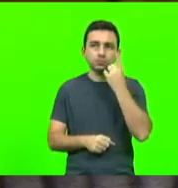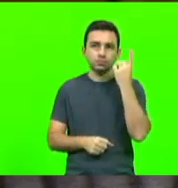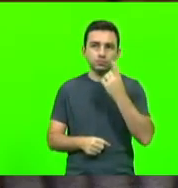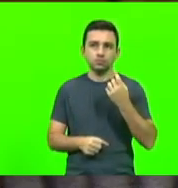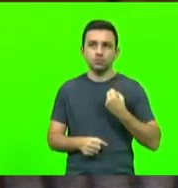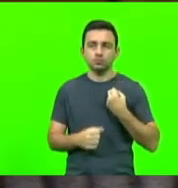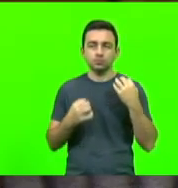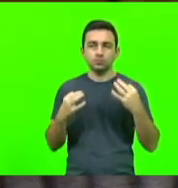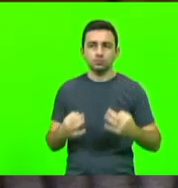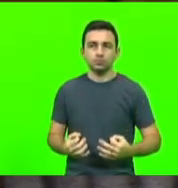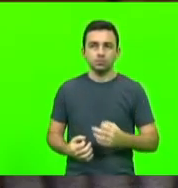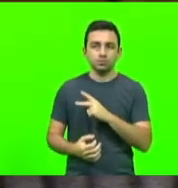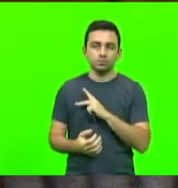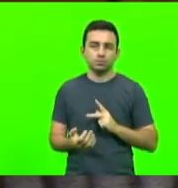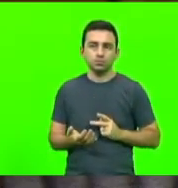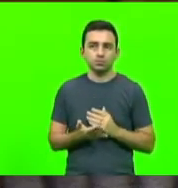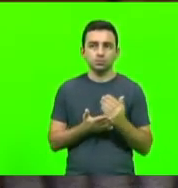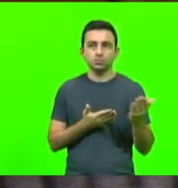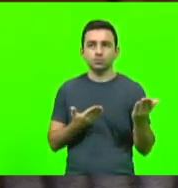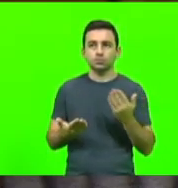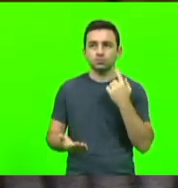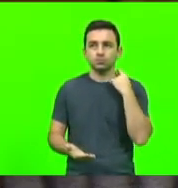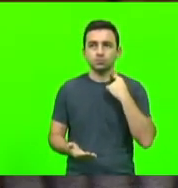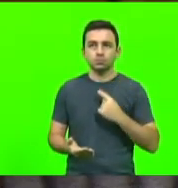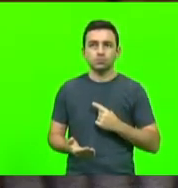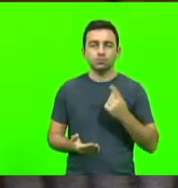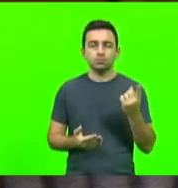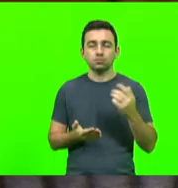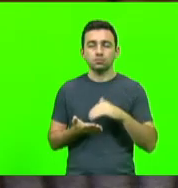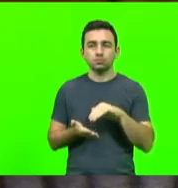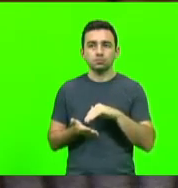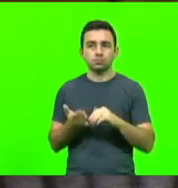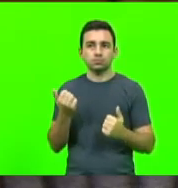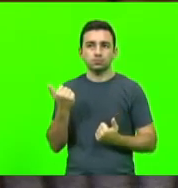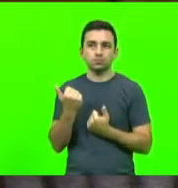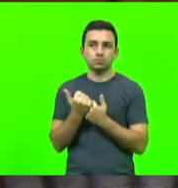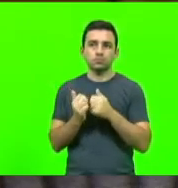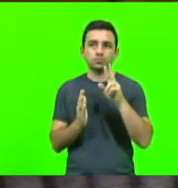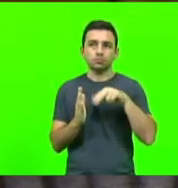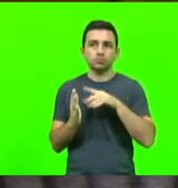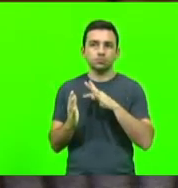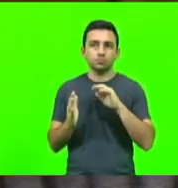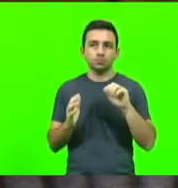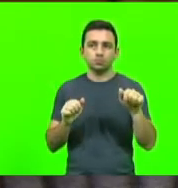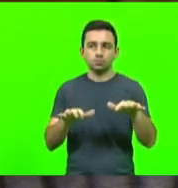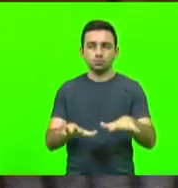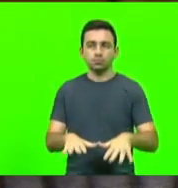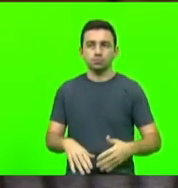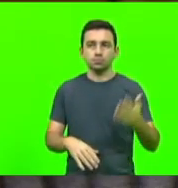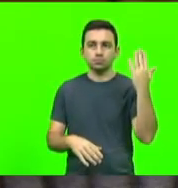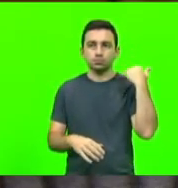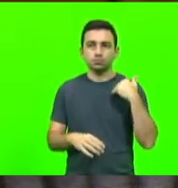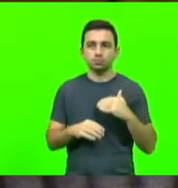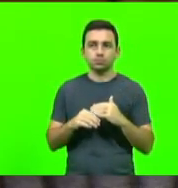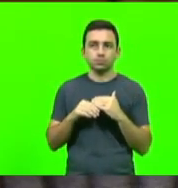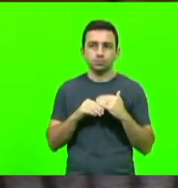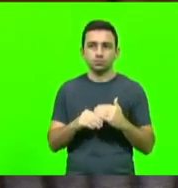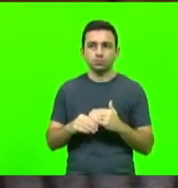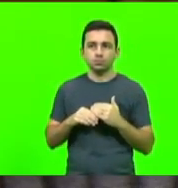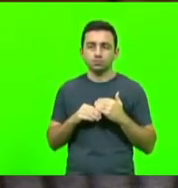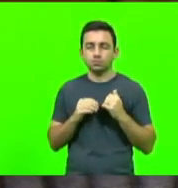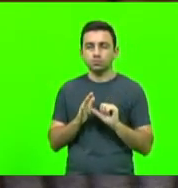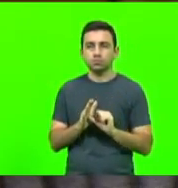abertos os trabalhos e convidou o senhor deputado Silvio Drevik para, com o secretário Adok, proceder à leitura da ata da sessão anterior, que, em consonância com o primeiro, ou com